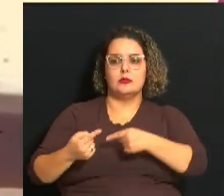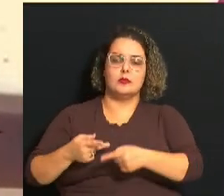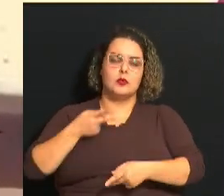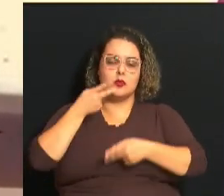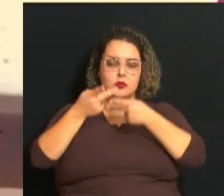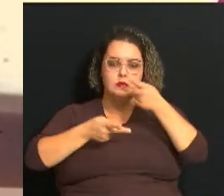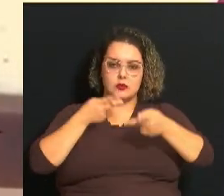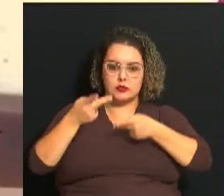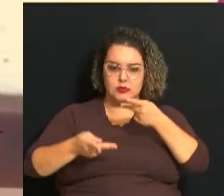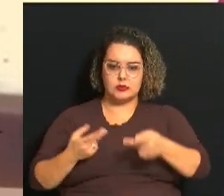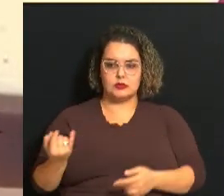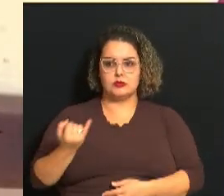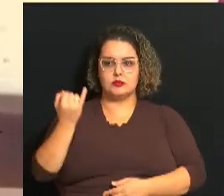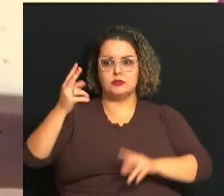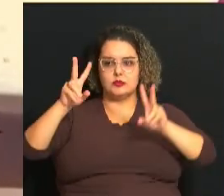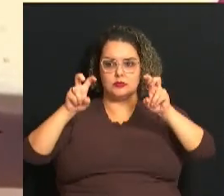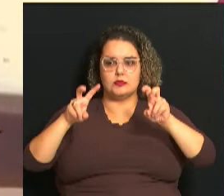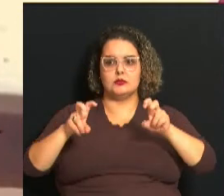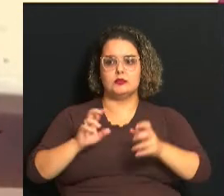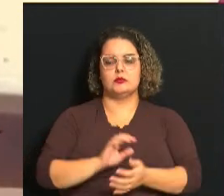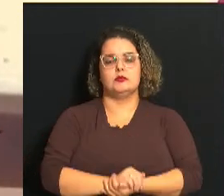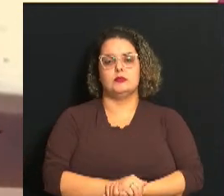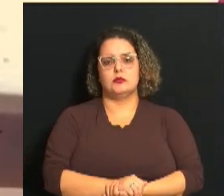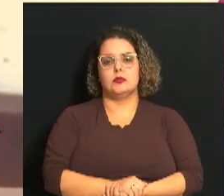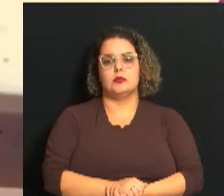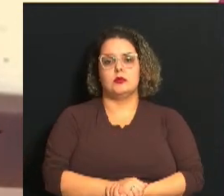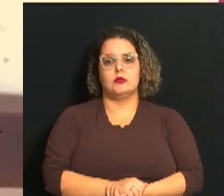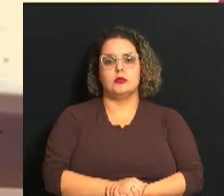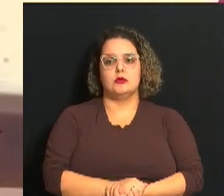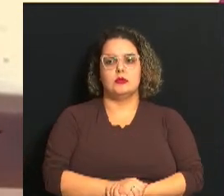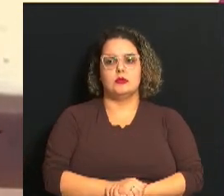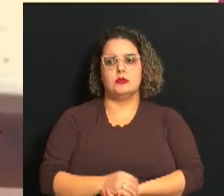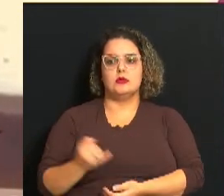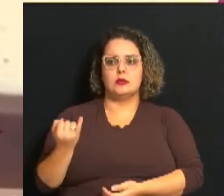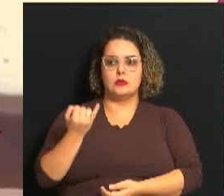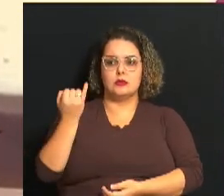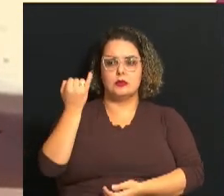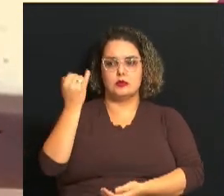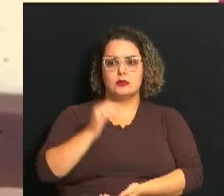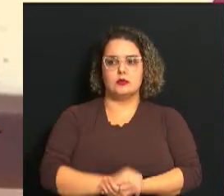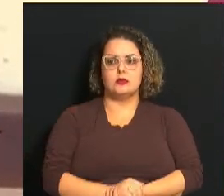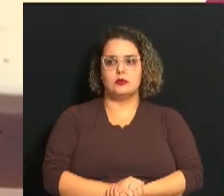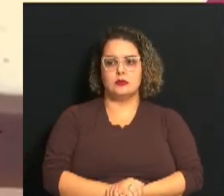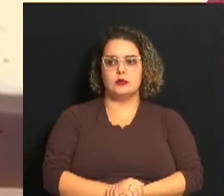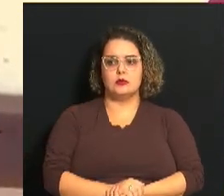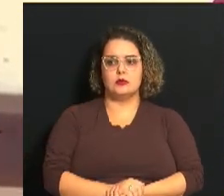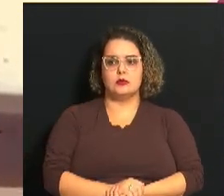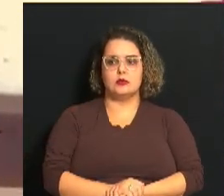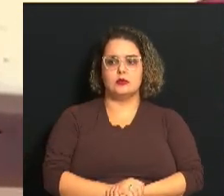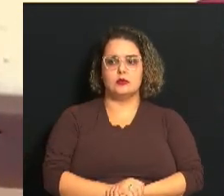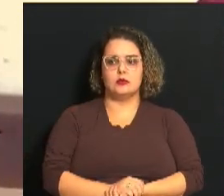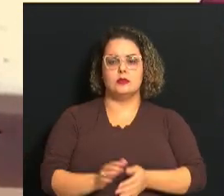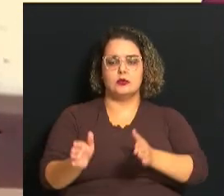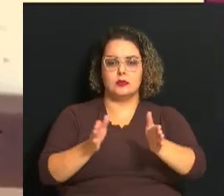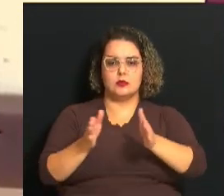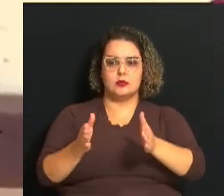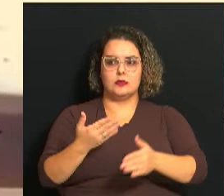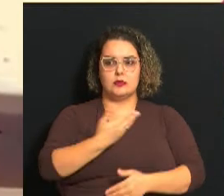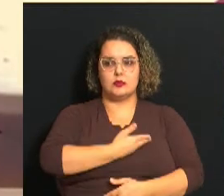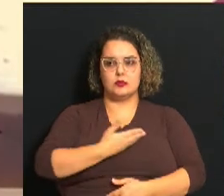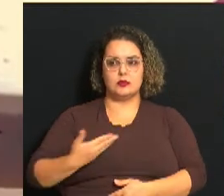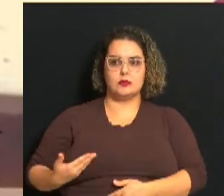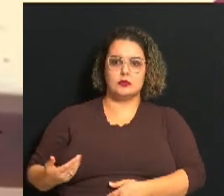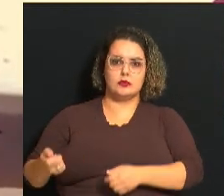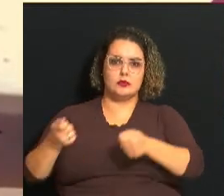debater esse importante tema que é extremamente importante e ainda mais em tempos né de governos